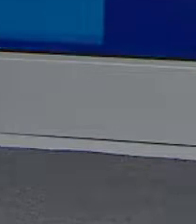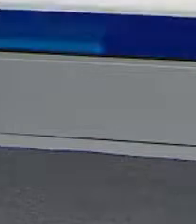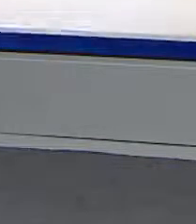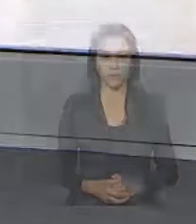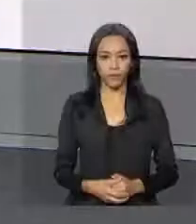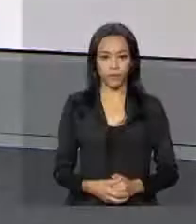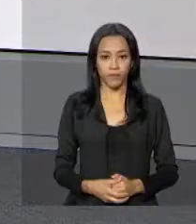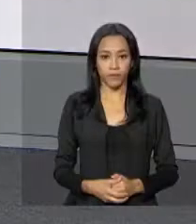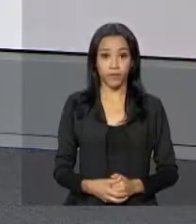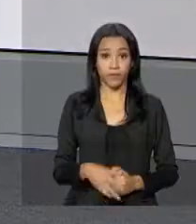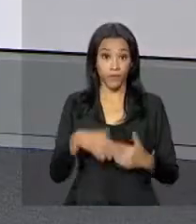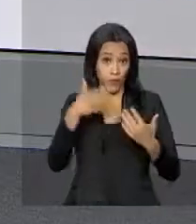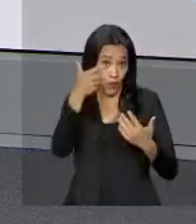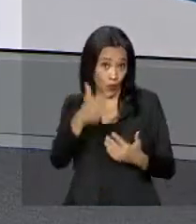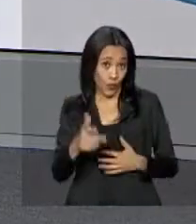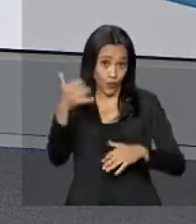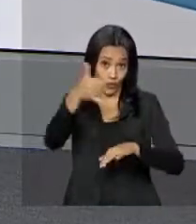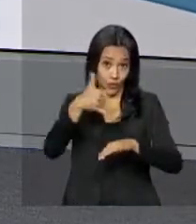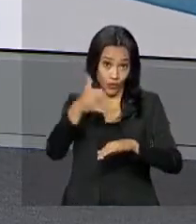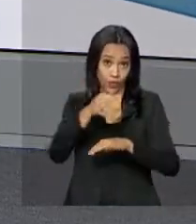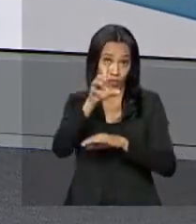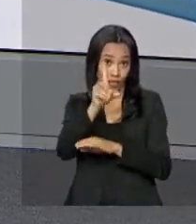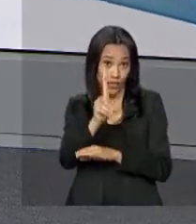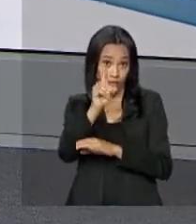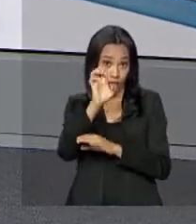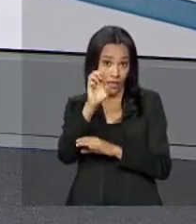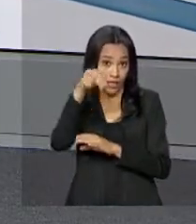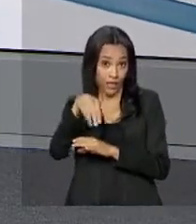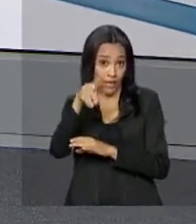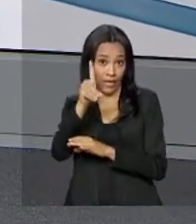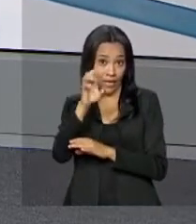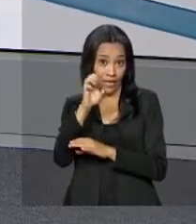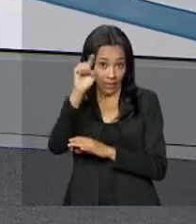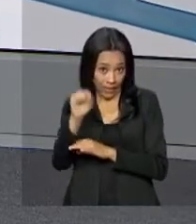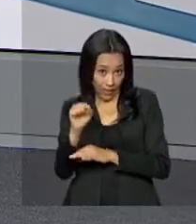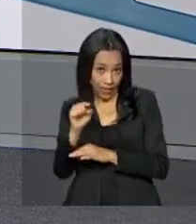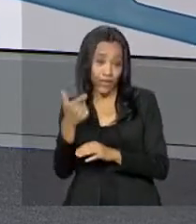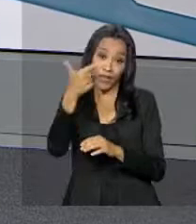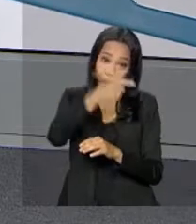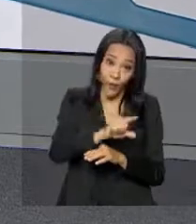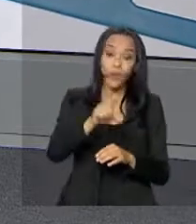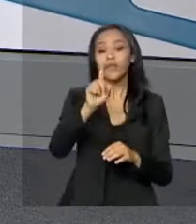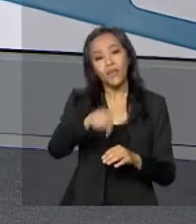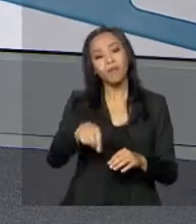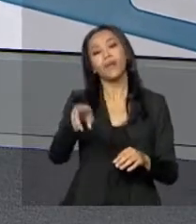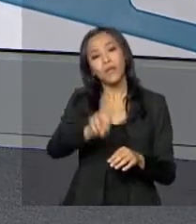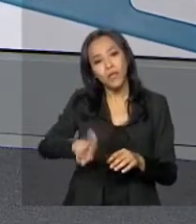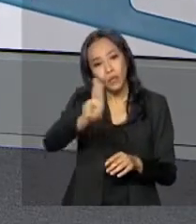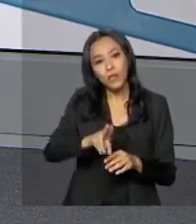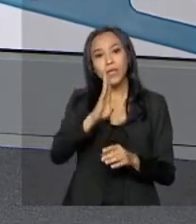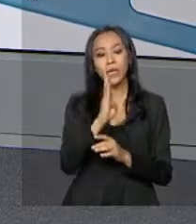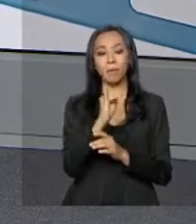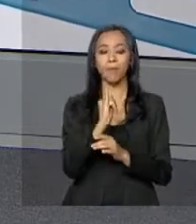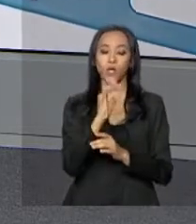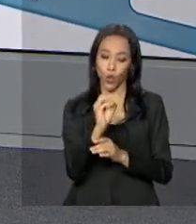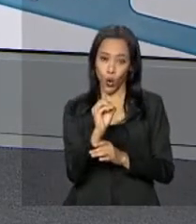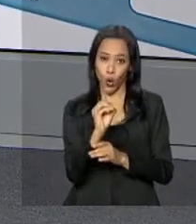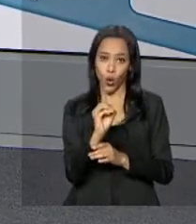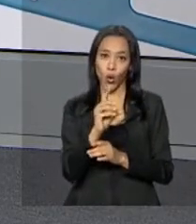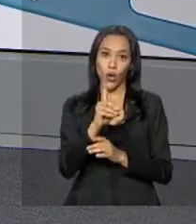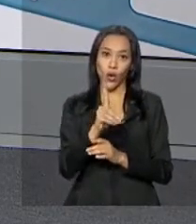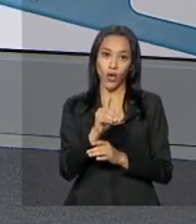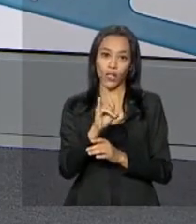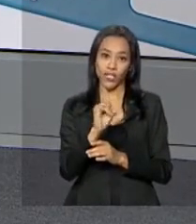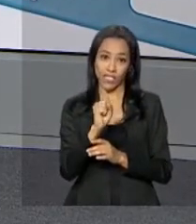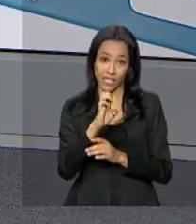soja, dendê e sebo de boi. Tudo isso também vira energia. É o biodiesel, um combustível renovável que